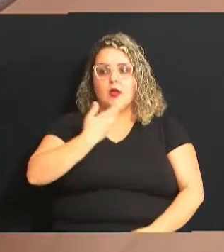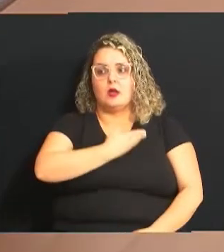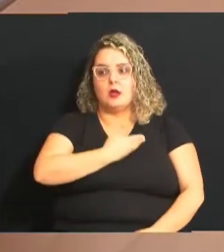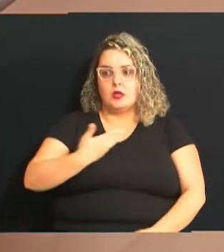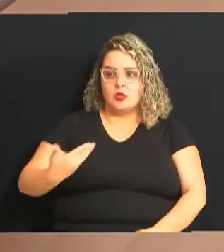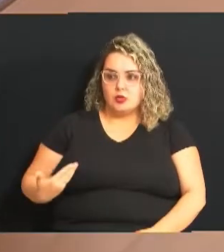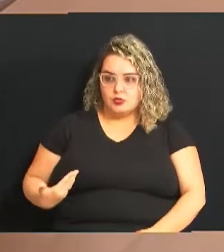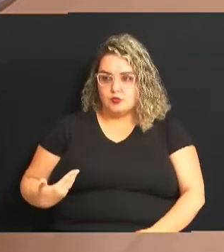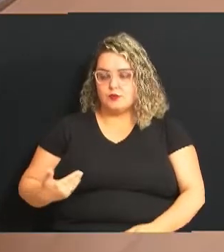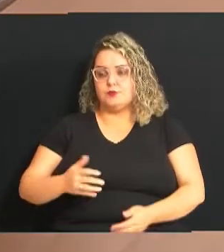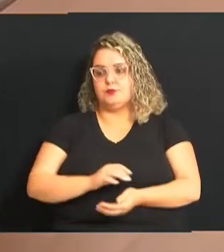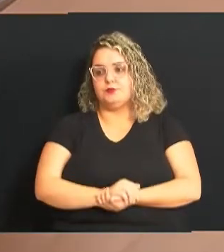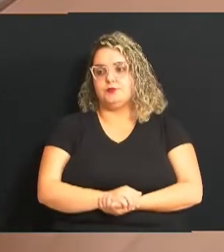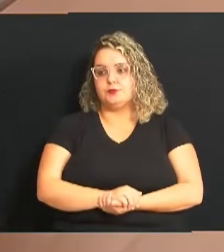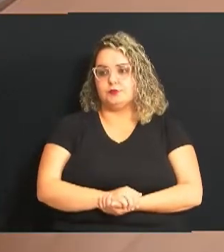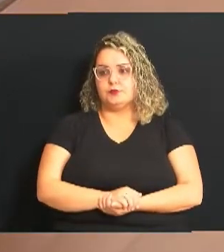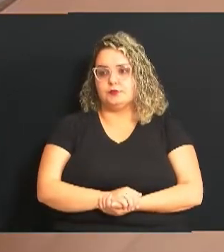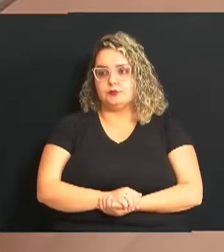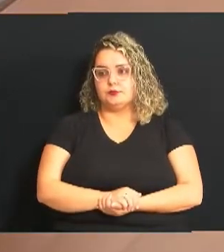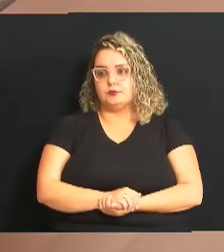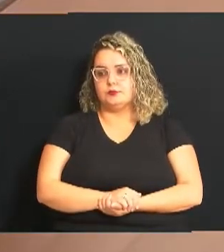pública,